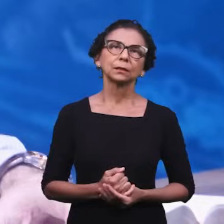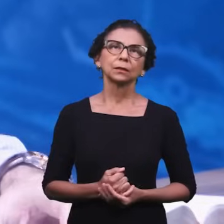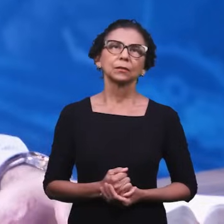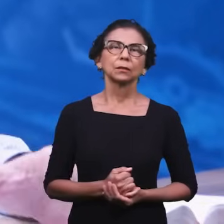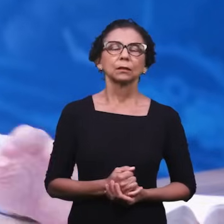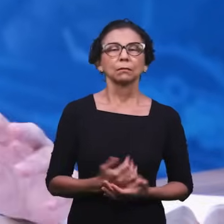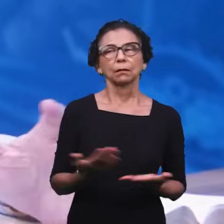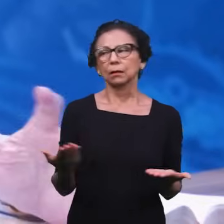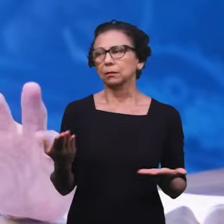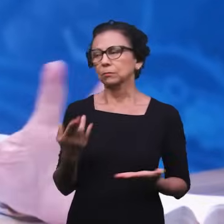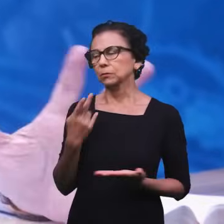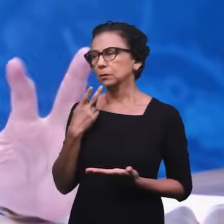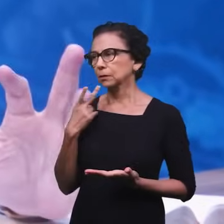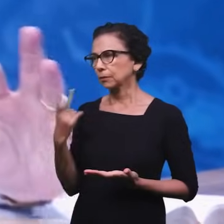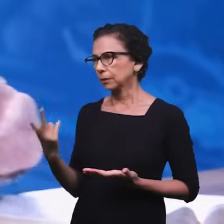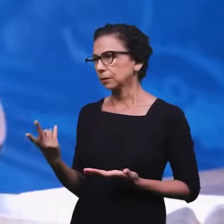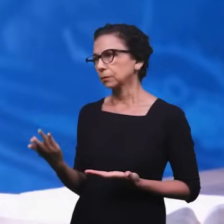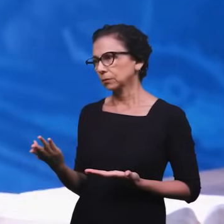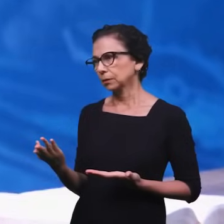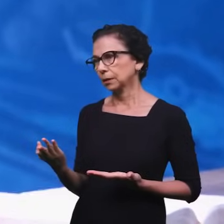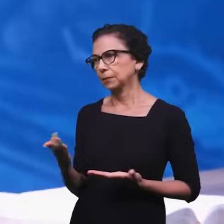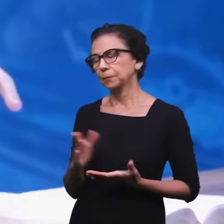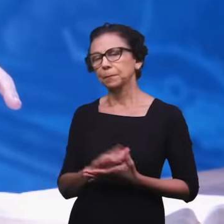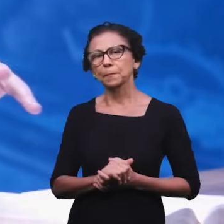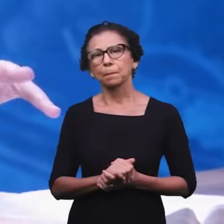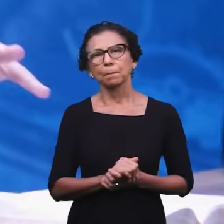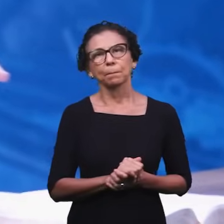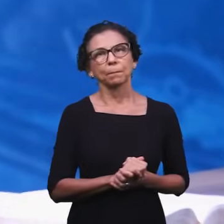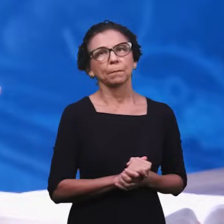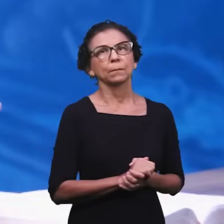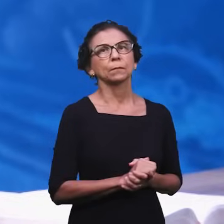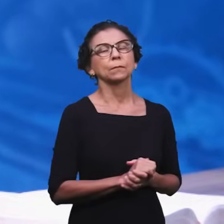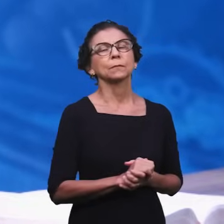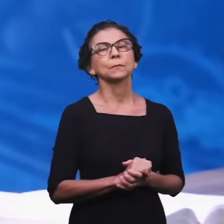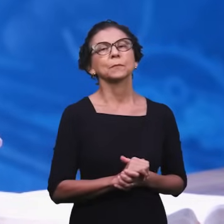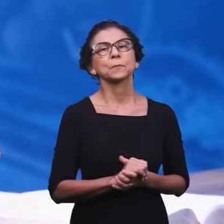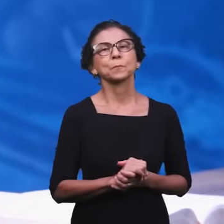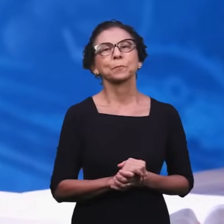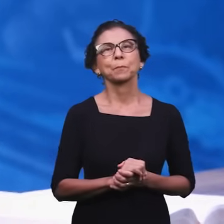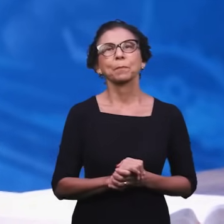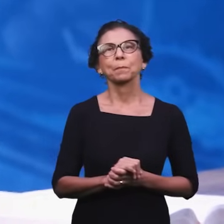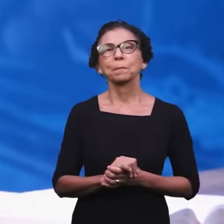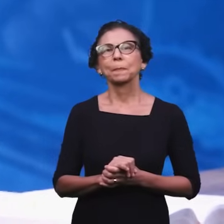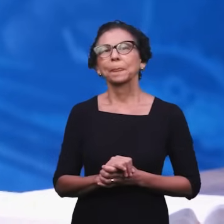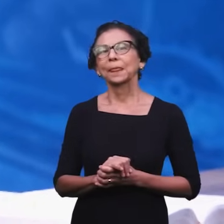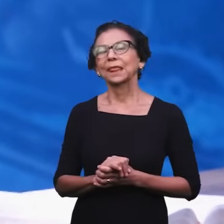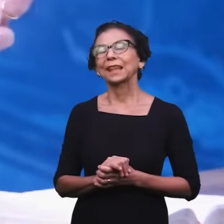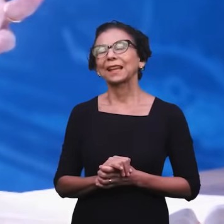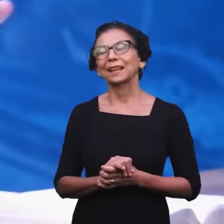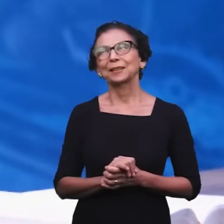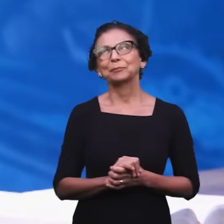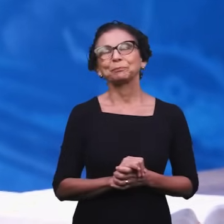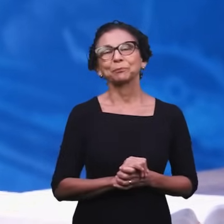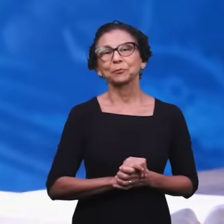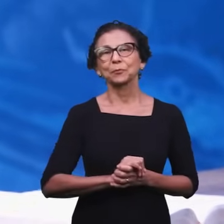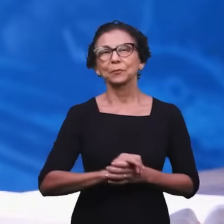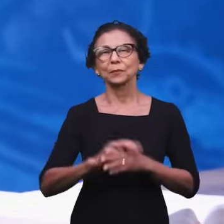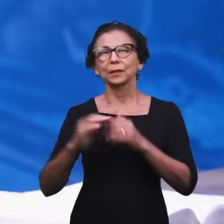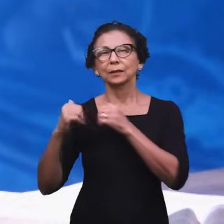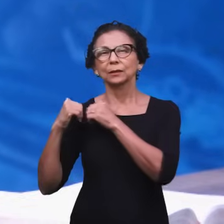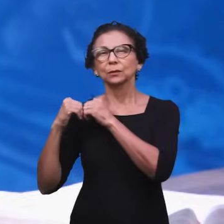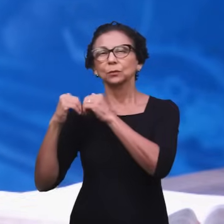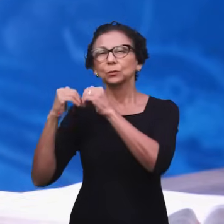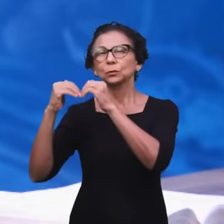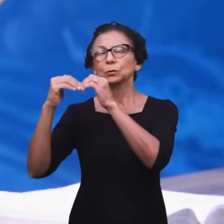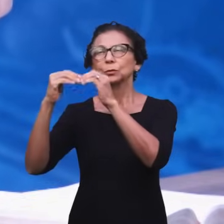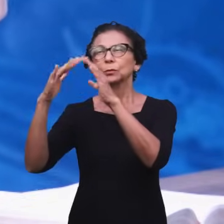até dentro disso que você está falando, né, Tiago? Porque no princípio, né, o Senhor criou todas as coisas, né? Então,